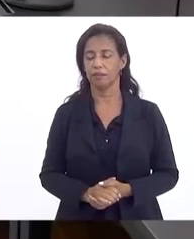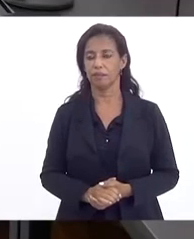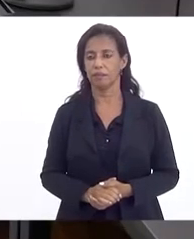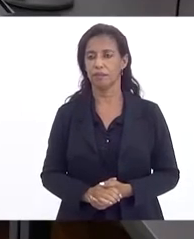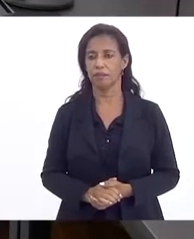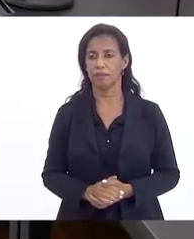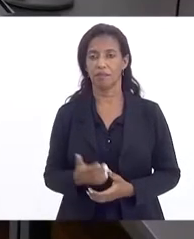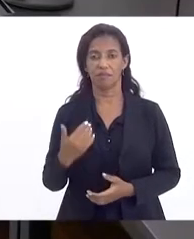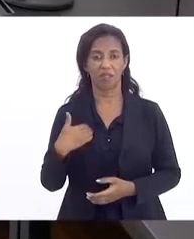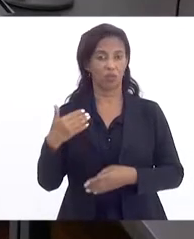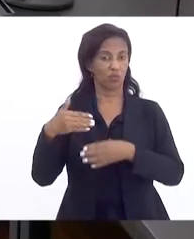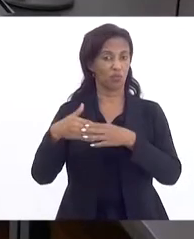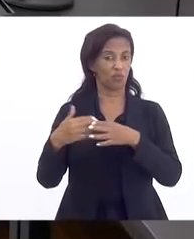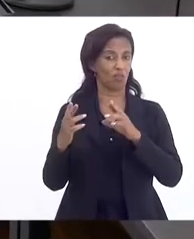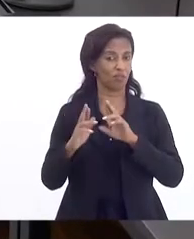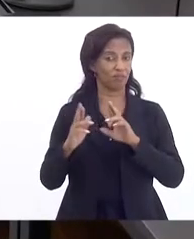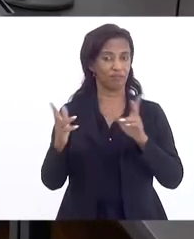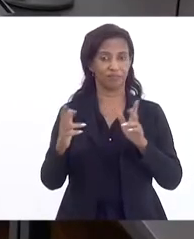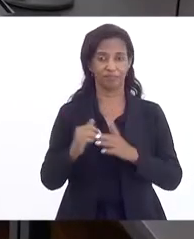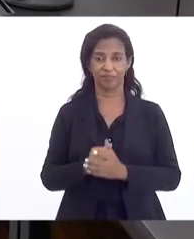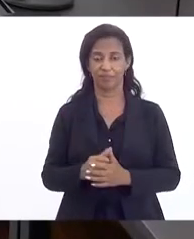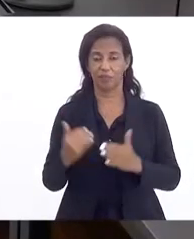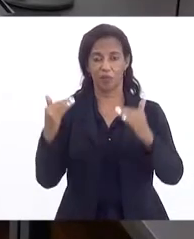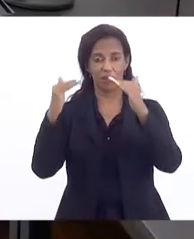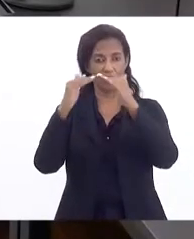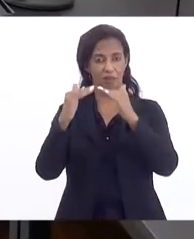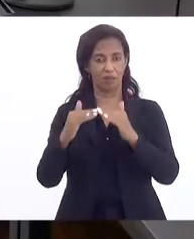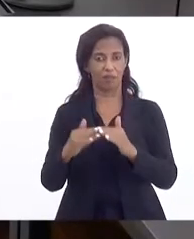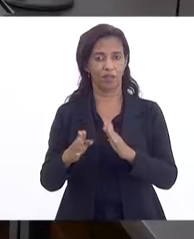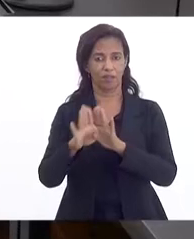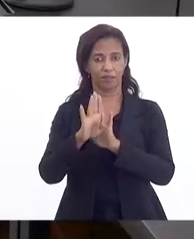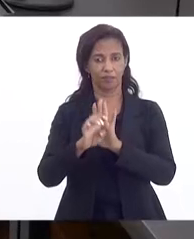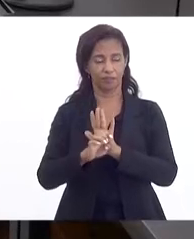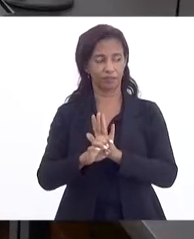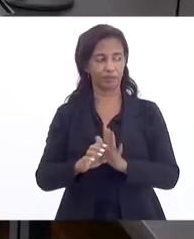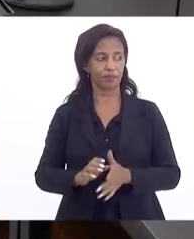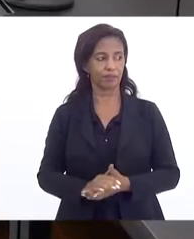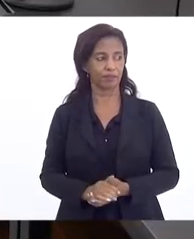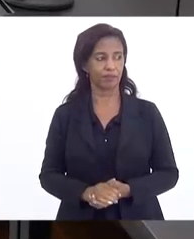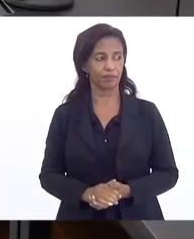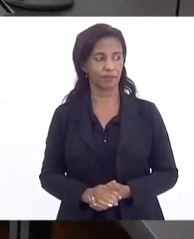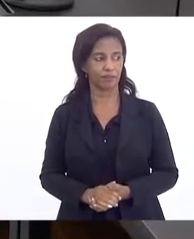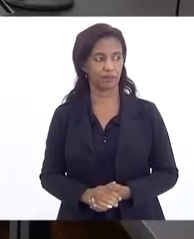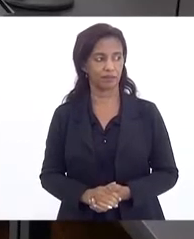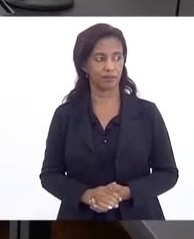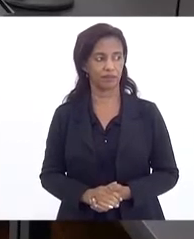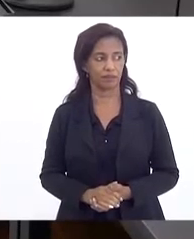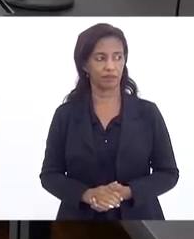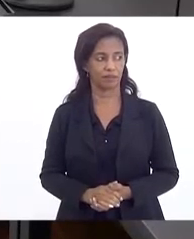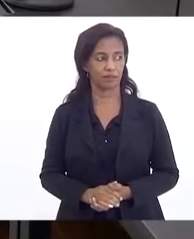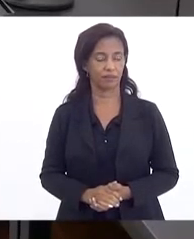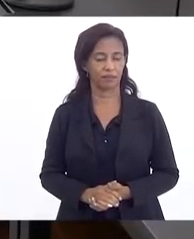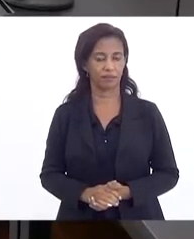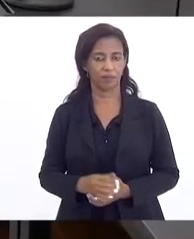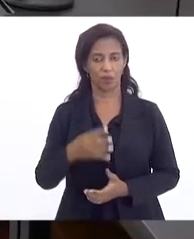Eu tenho voto divergente. O meu voto é favorável à emenda. Cadê? É o qual? É o